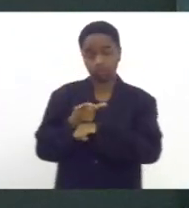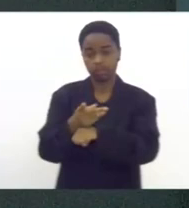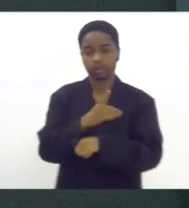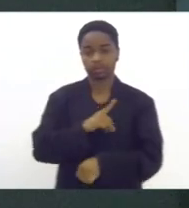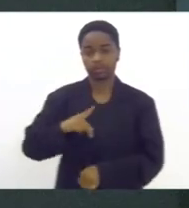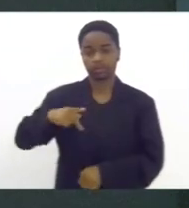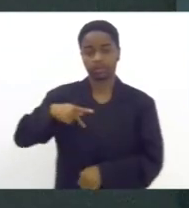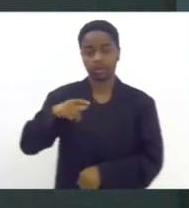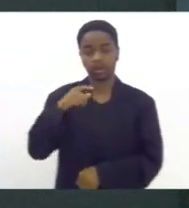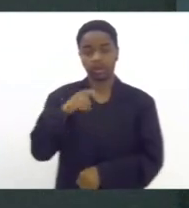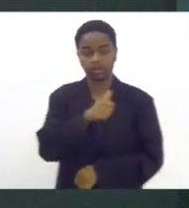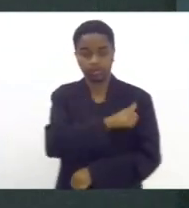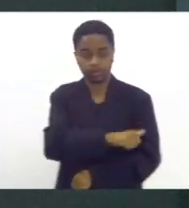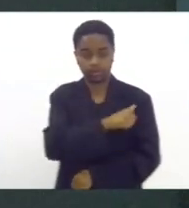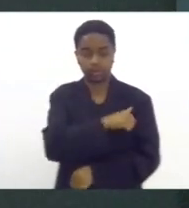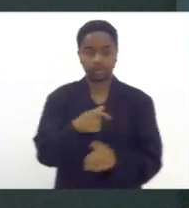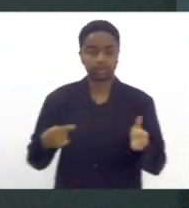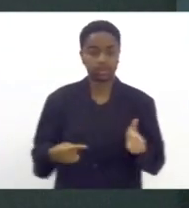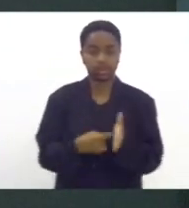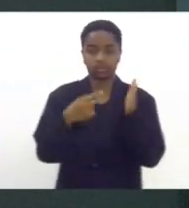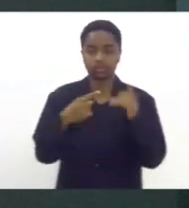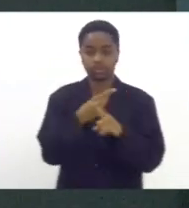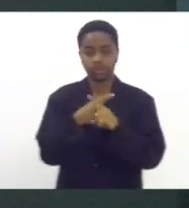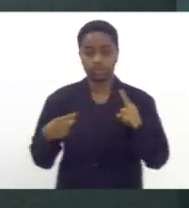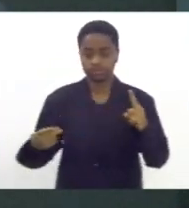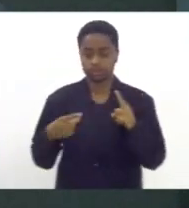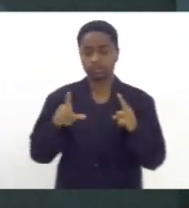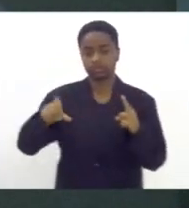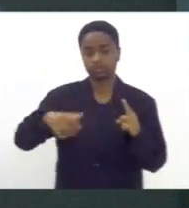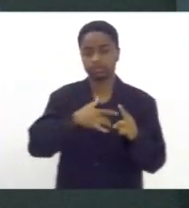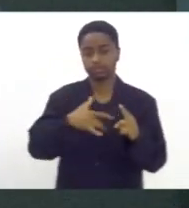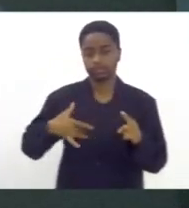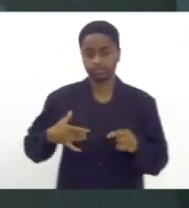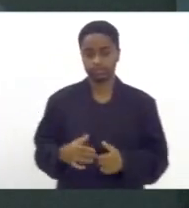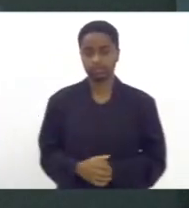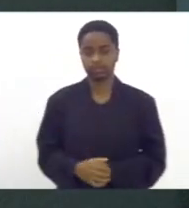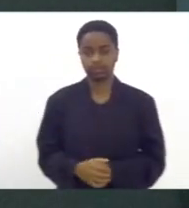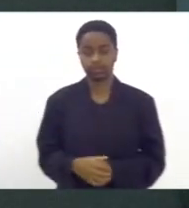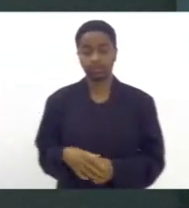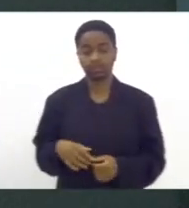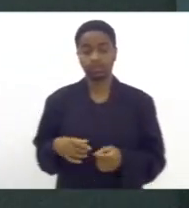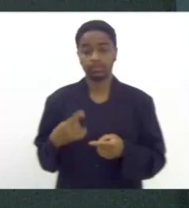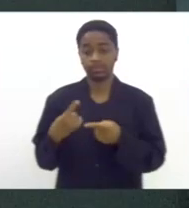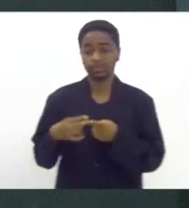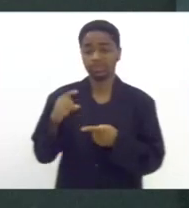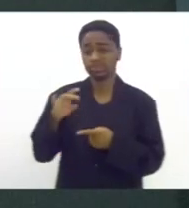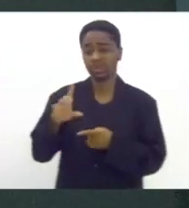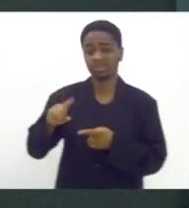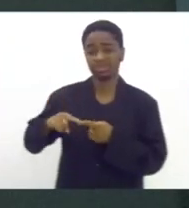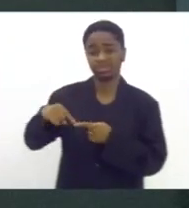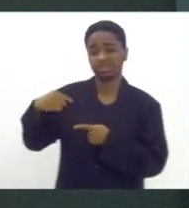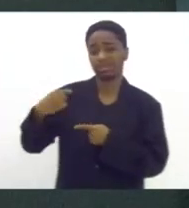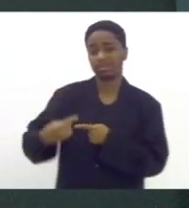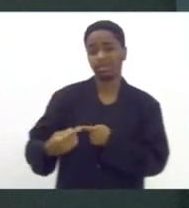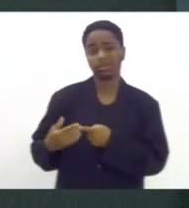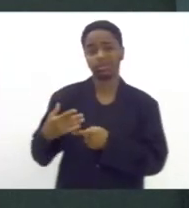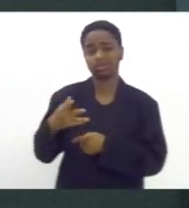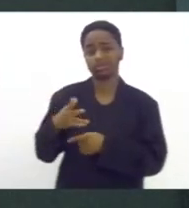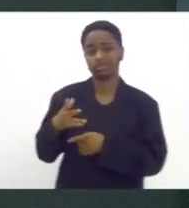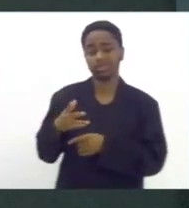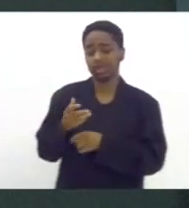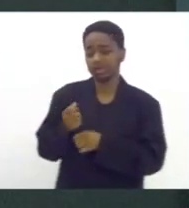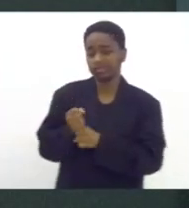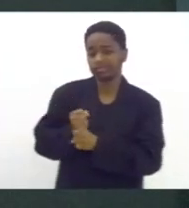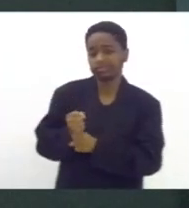Rio denunciando o cancelamento do plano de saúde Somente depois de muito tempo de